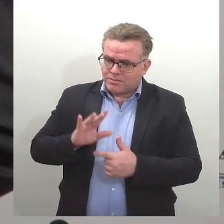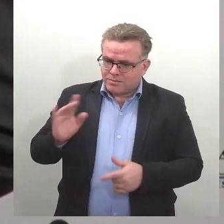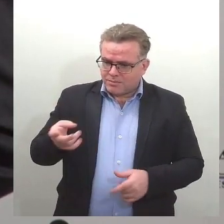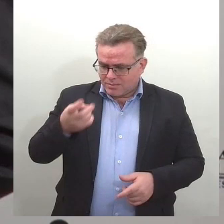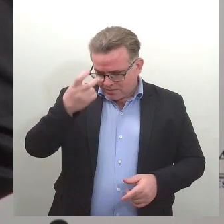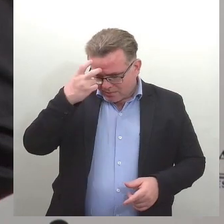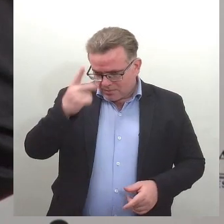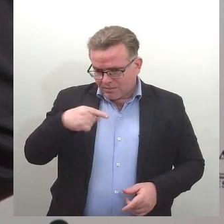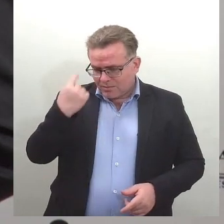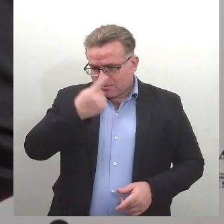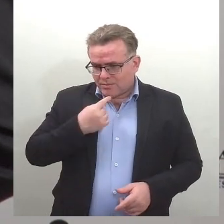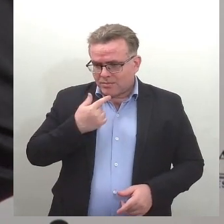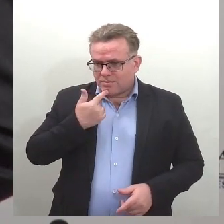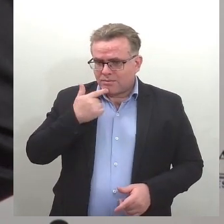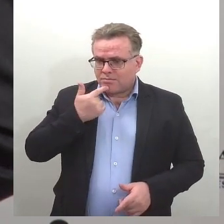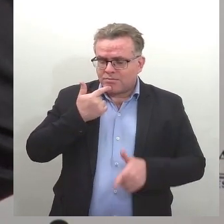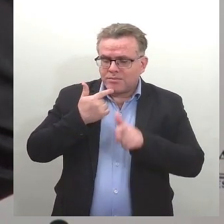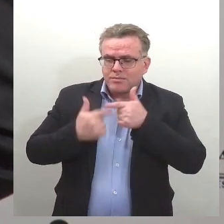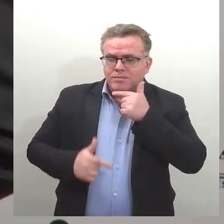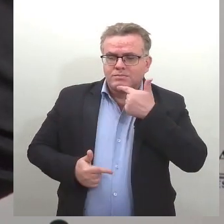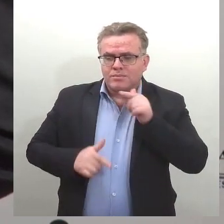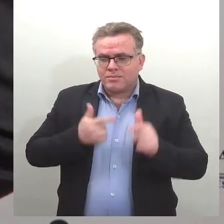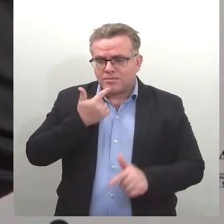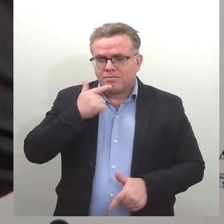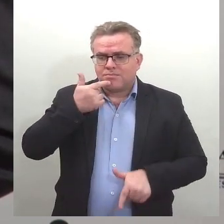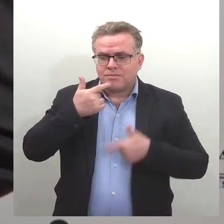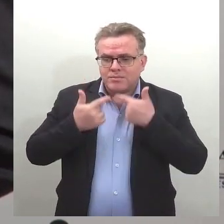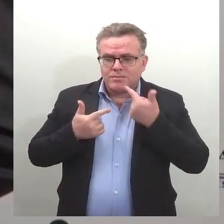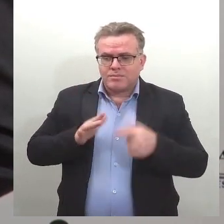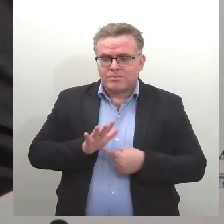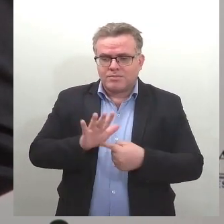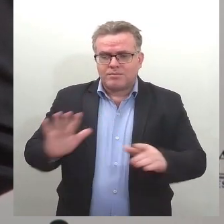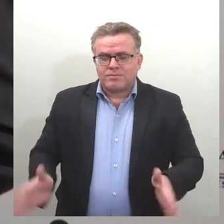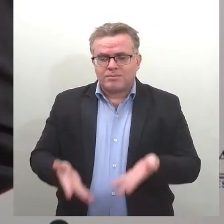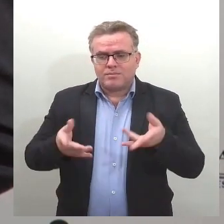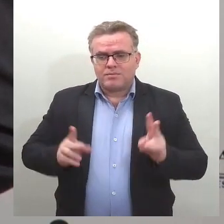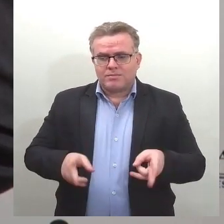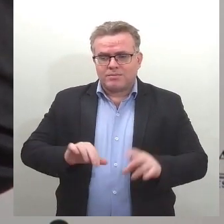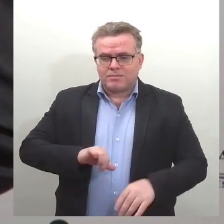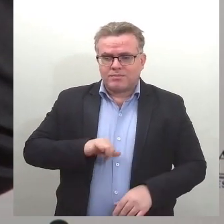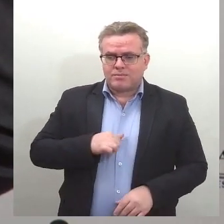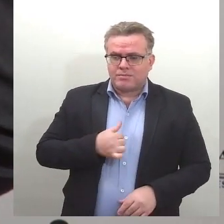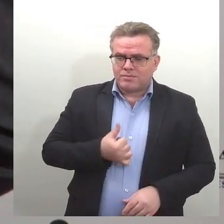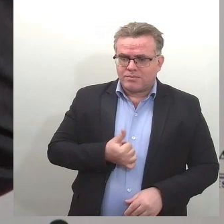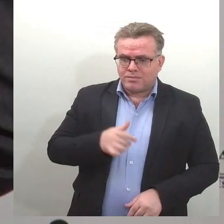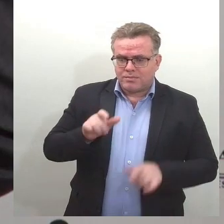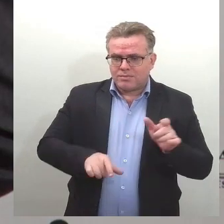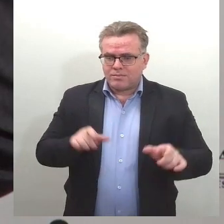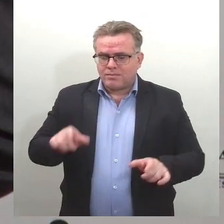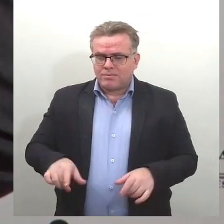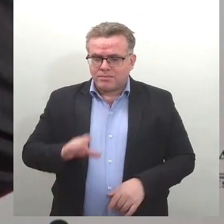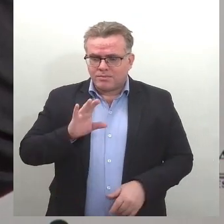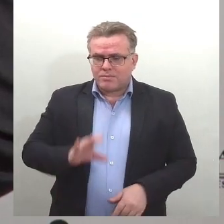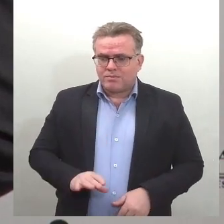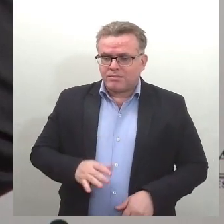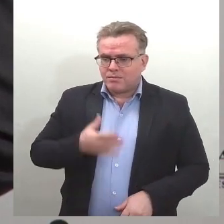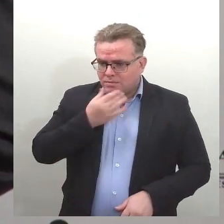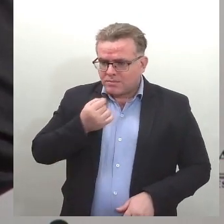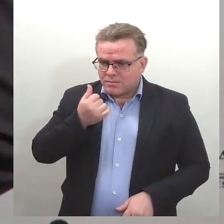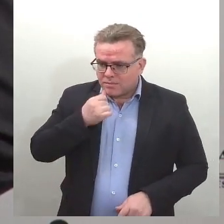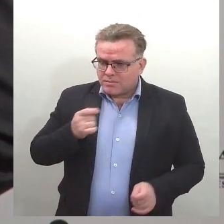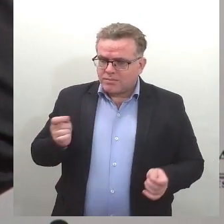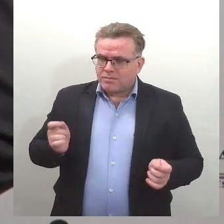sorriso, você está resgatando aquela autoestima daquele cidadão ou cidadã que vivia com o sorriso